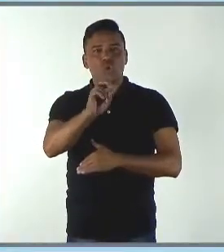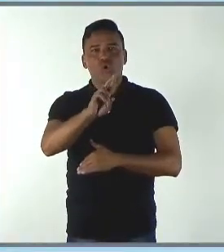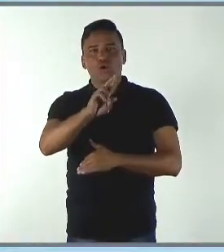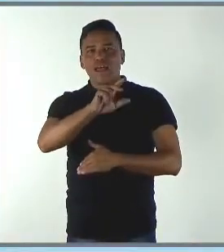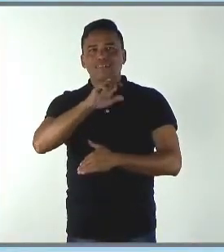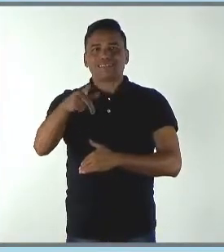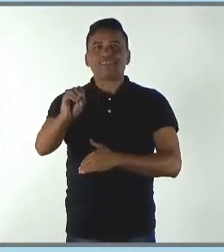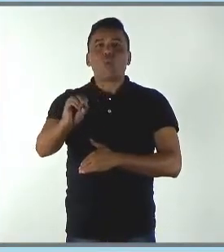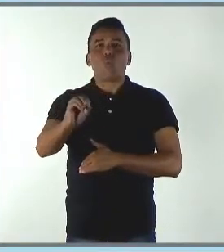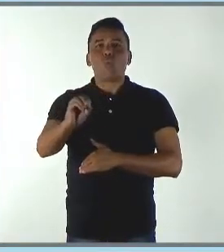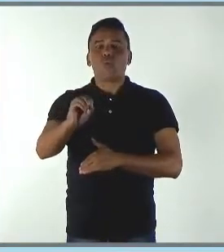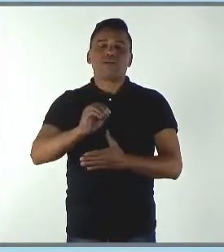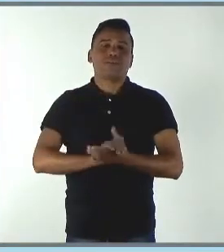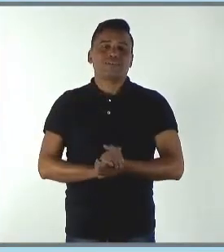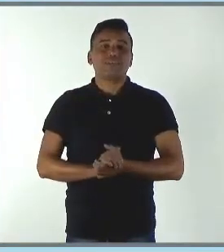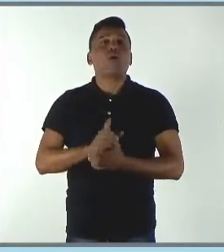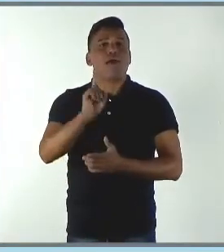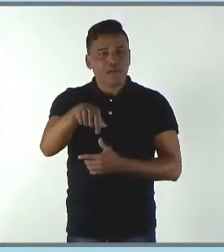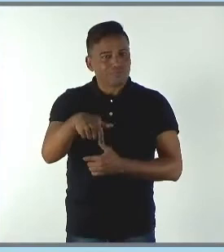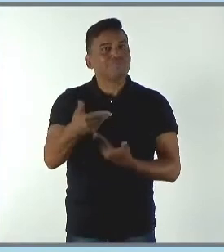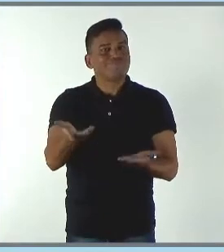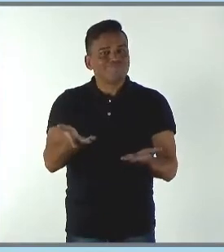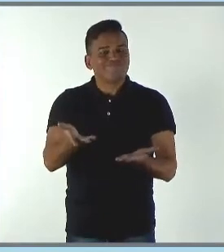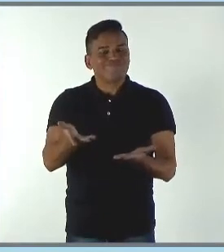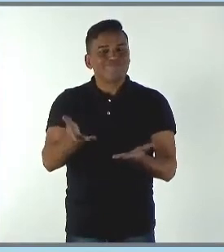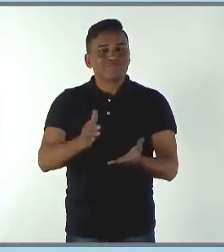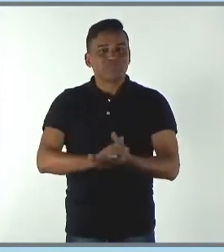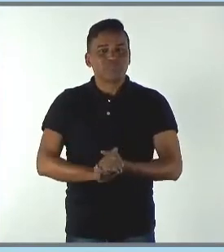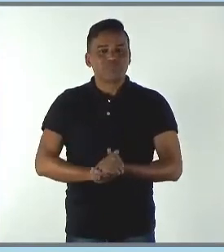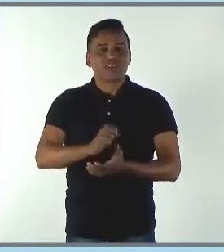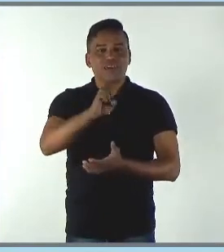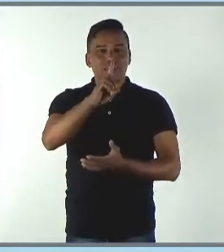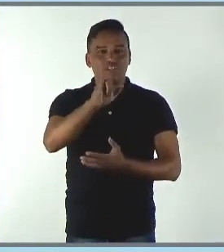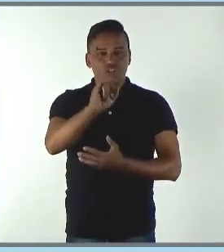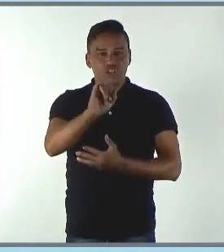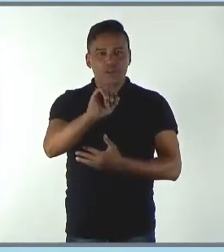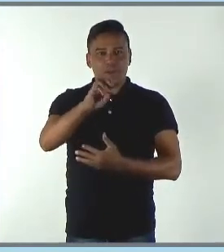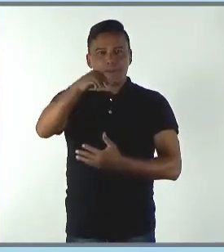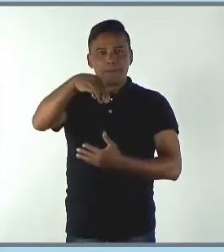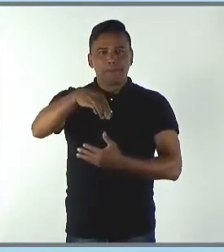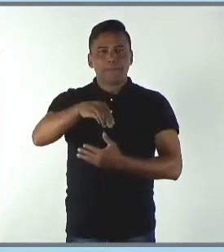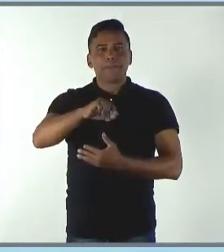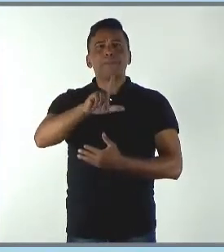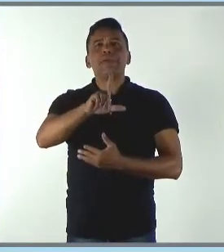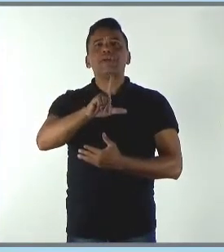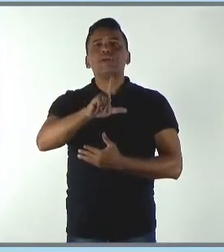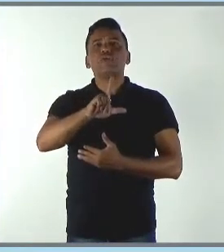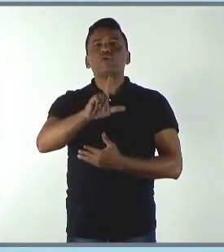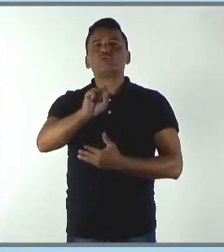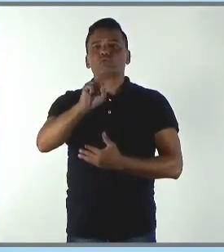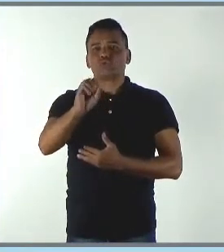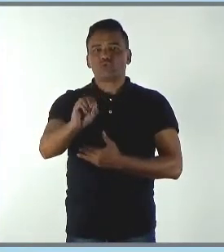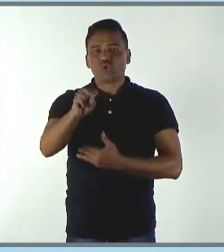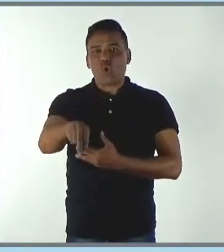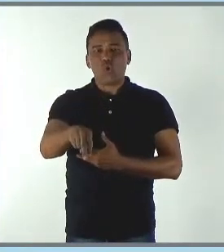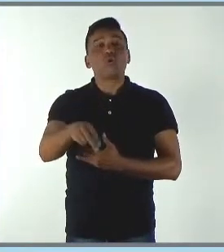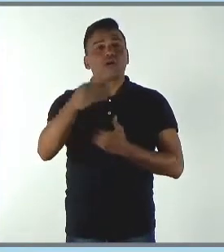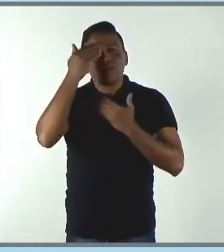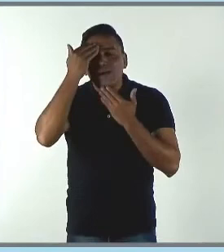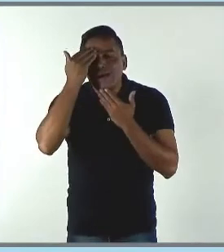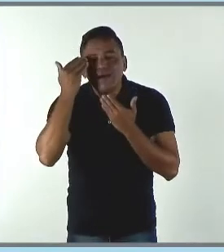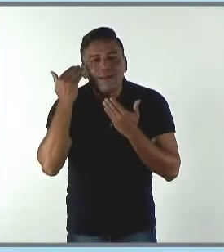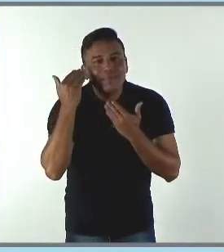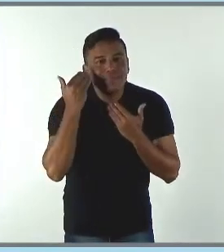Isso. Muito É bem. isso. Então, Edmilson, eu também quero agradecer